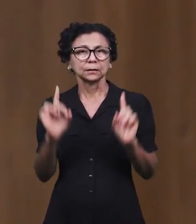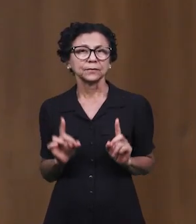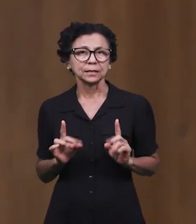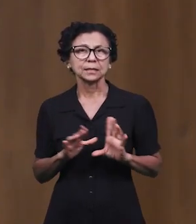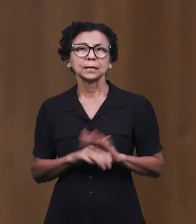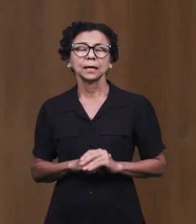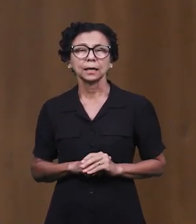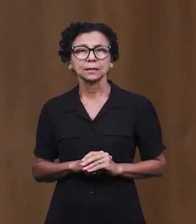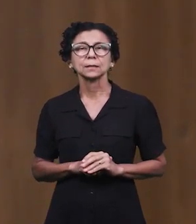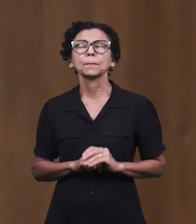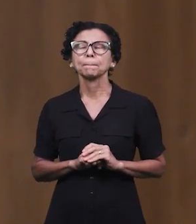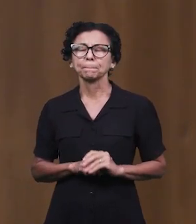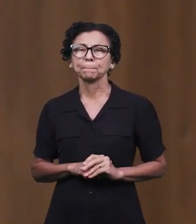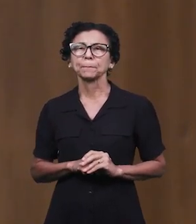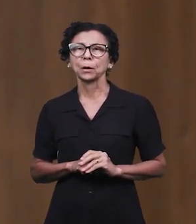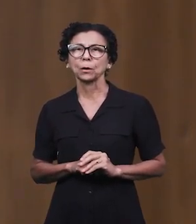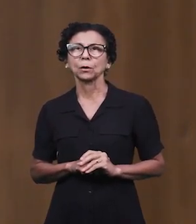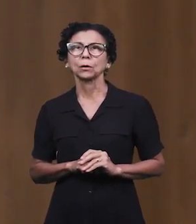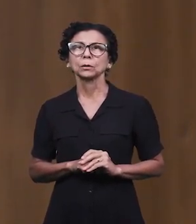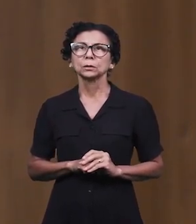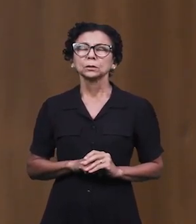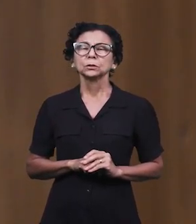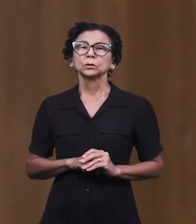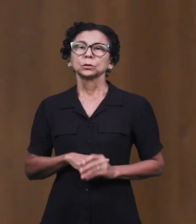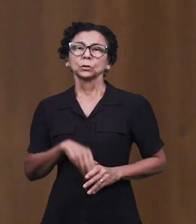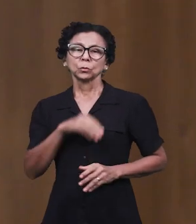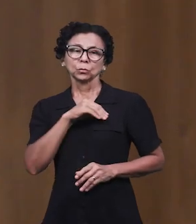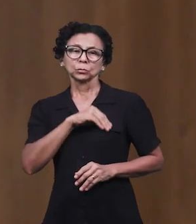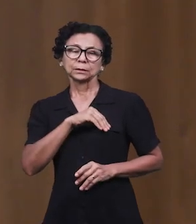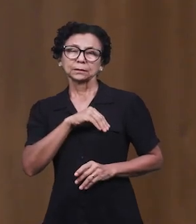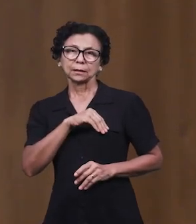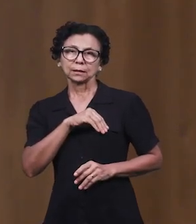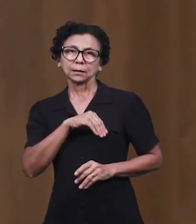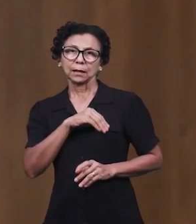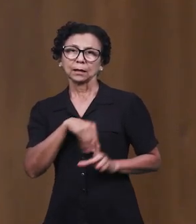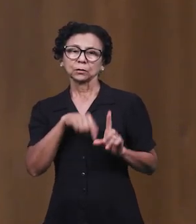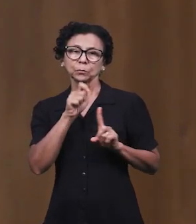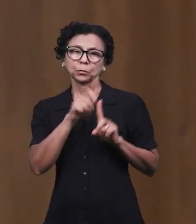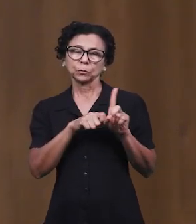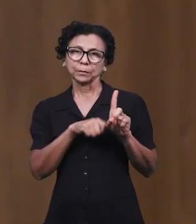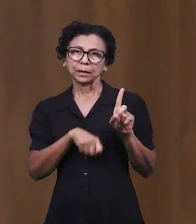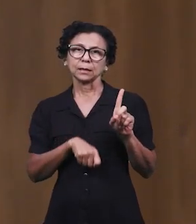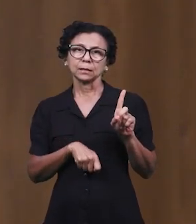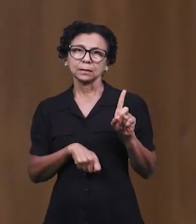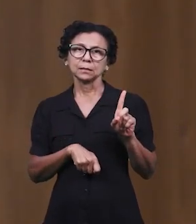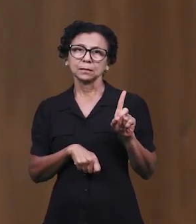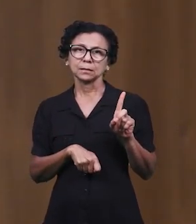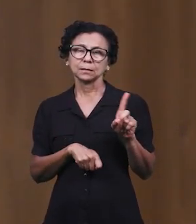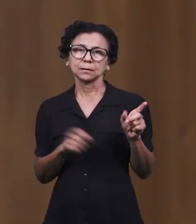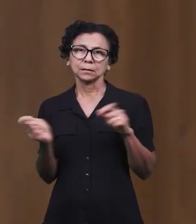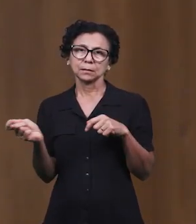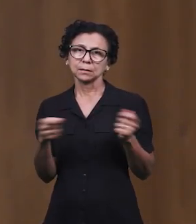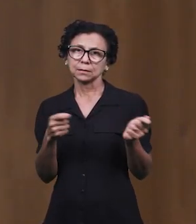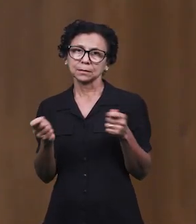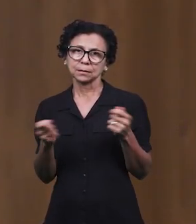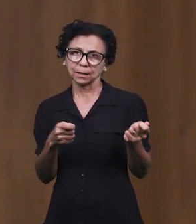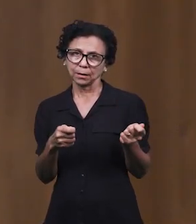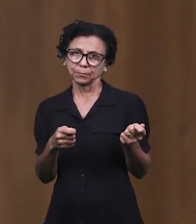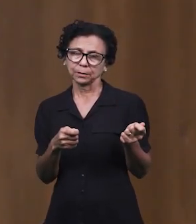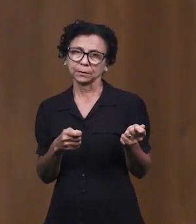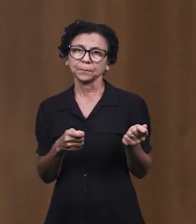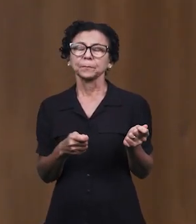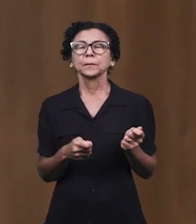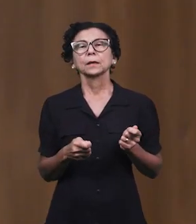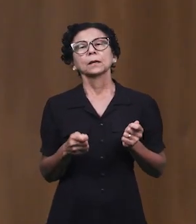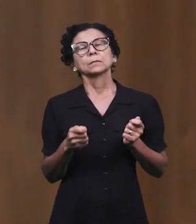1 salário mensal, só que também precisa ter alguns requisitos, né? Precisam cumprir. Além de ter a deficiência ou